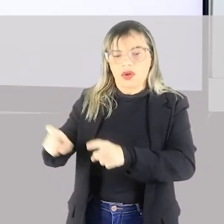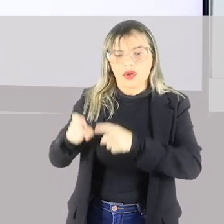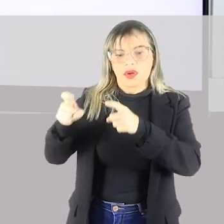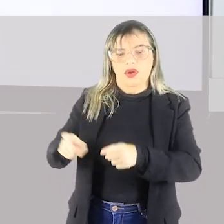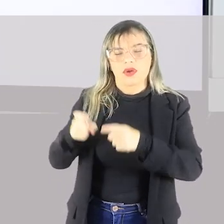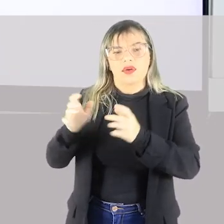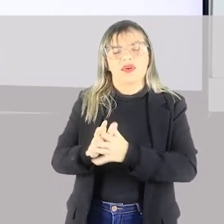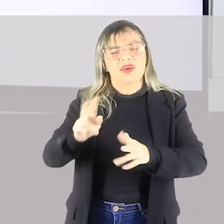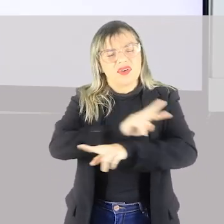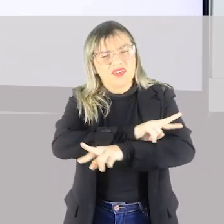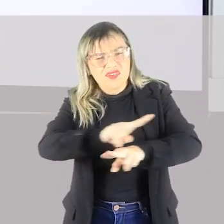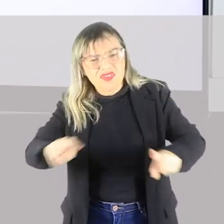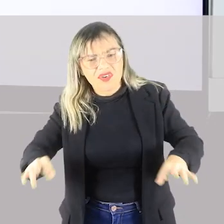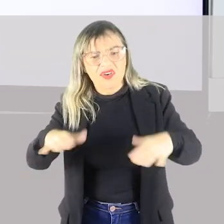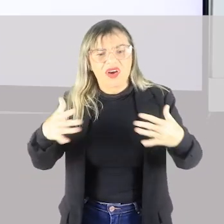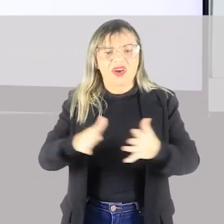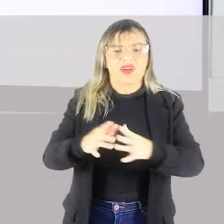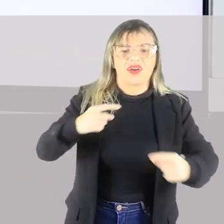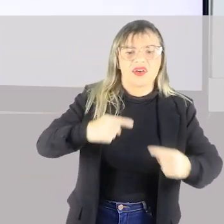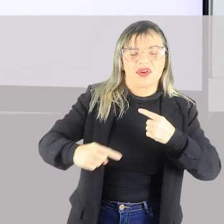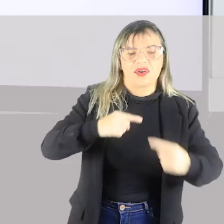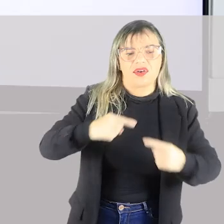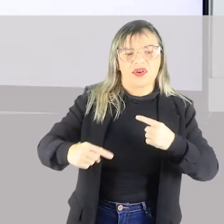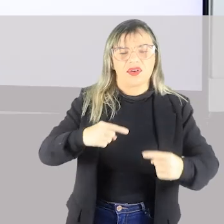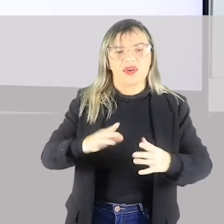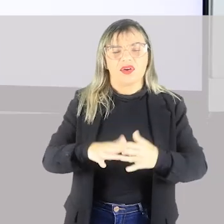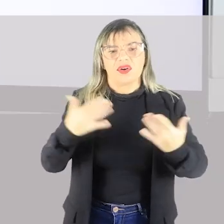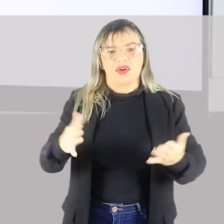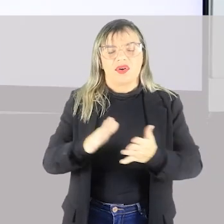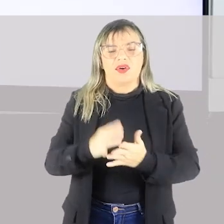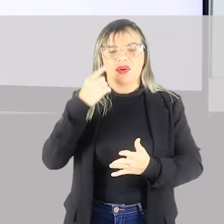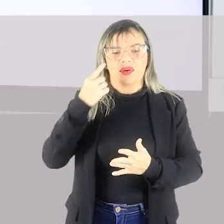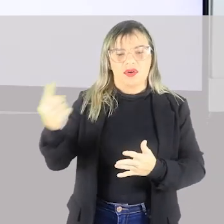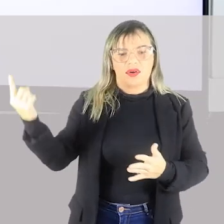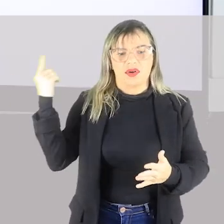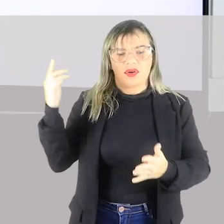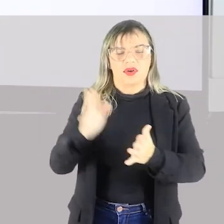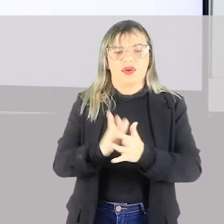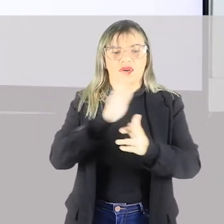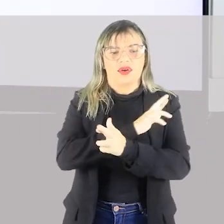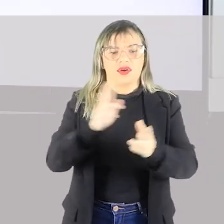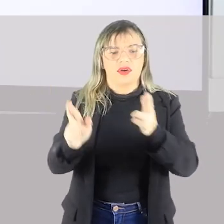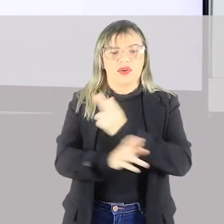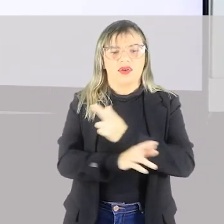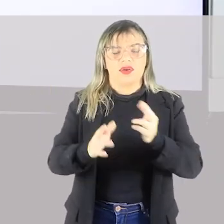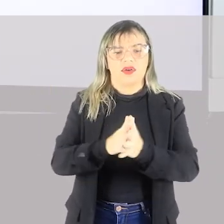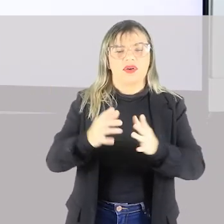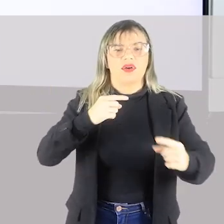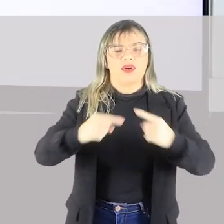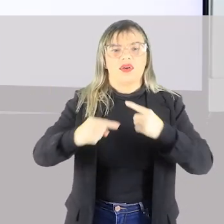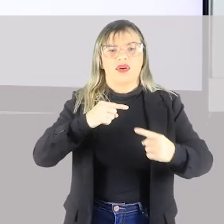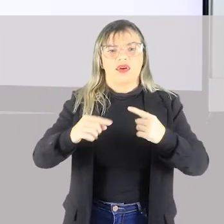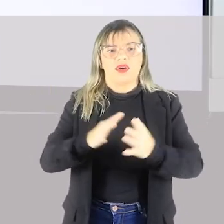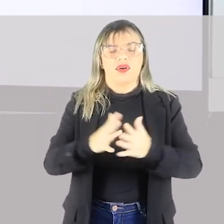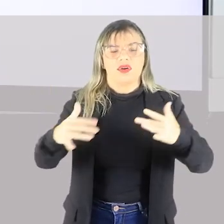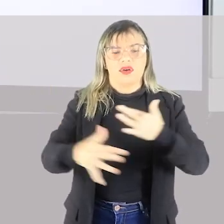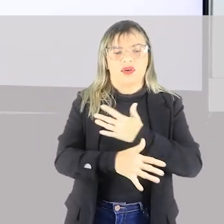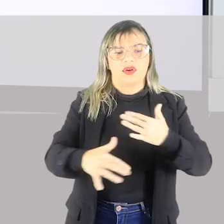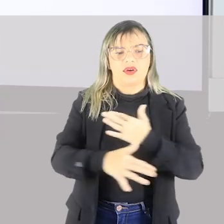uma série de políticas que estão no entorno da política urbana. Ela não é uma